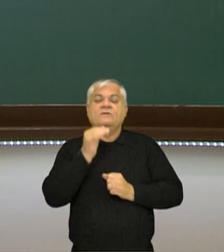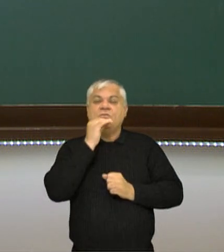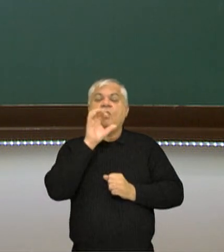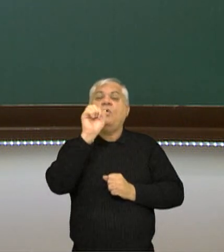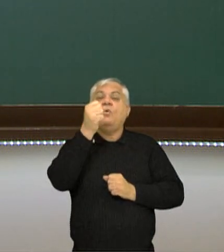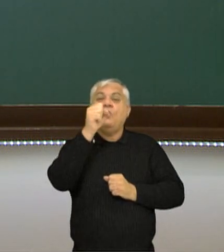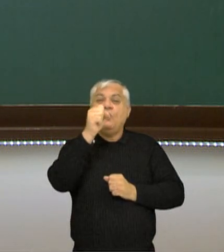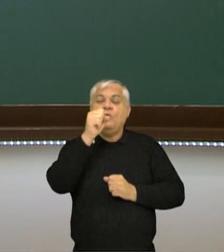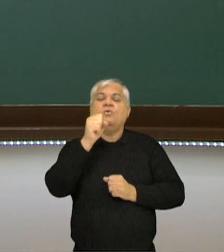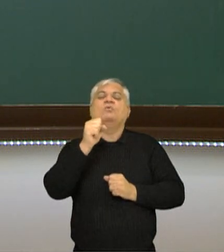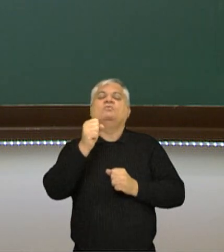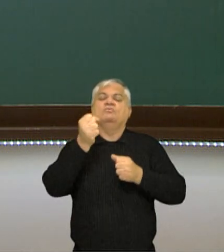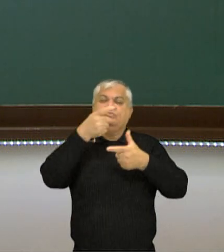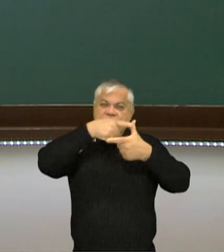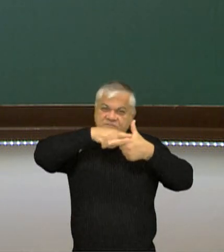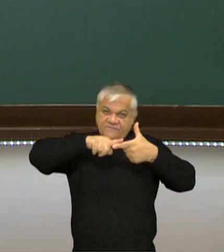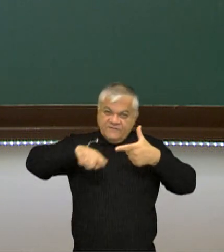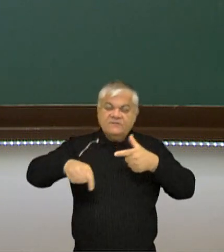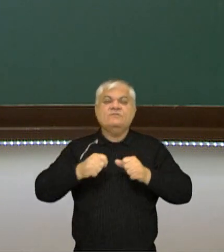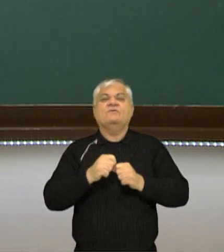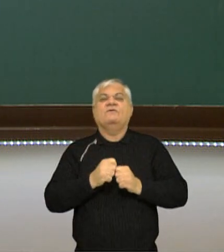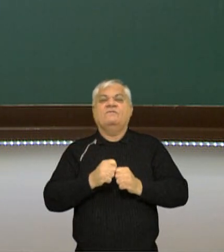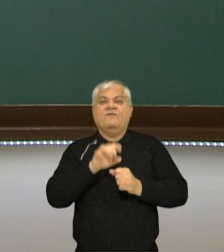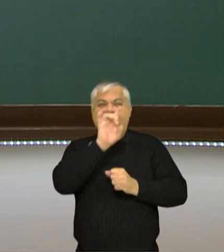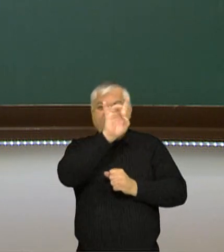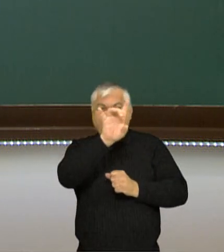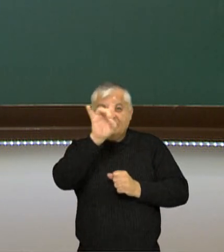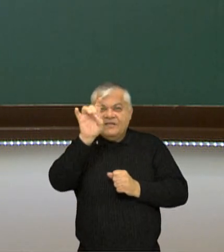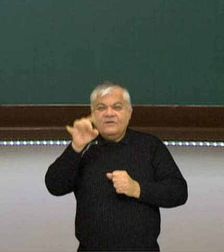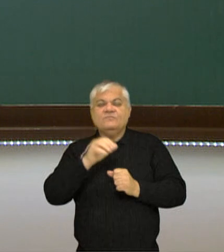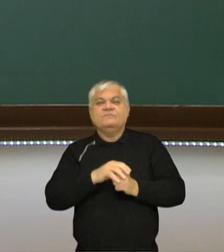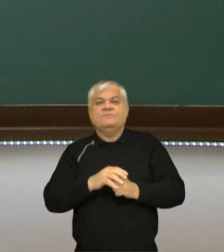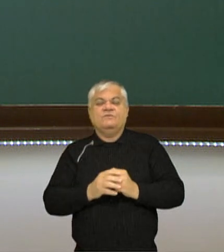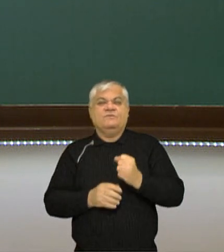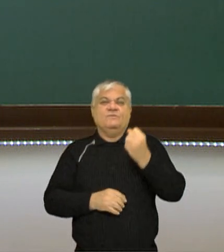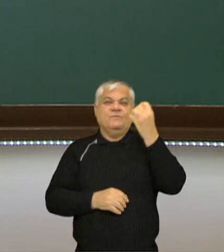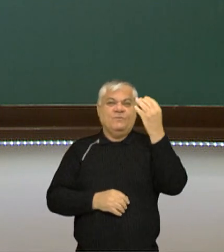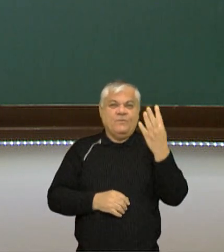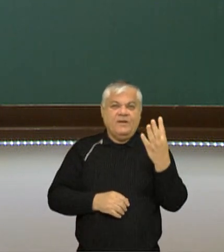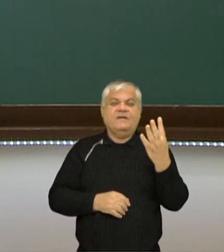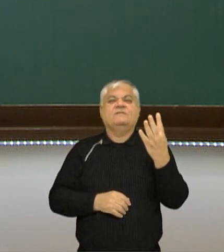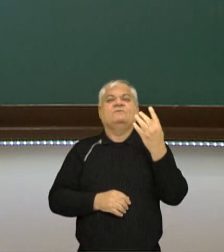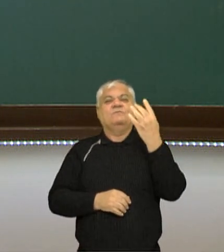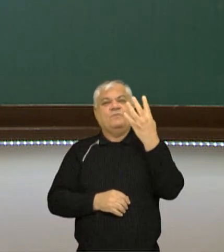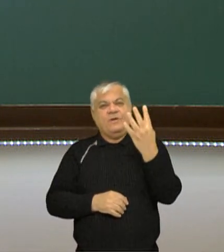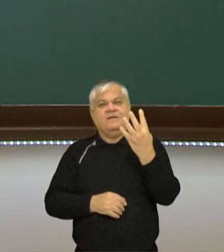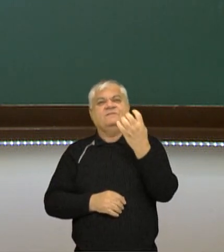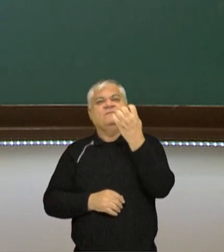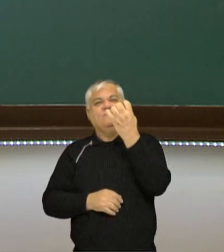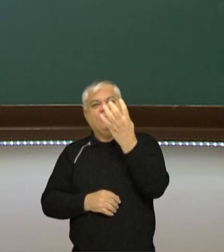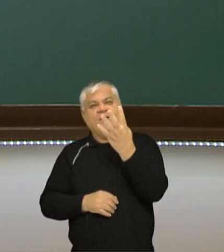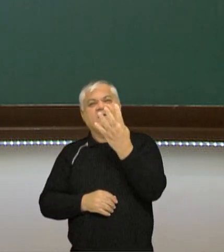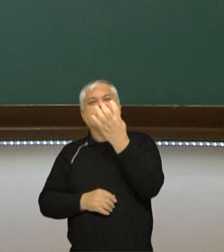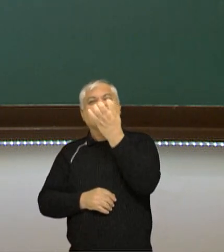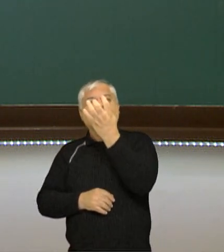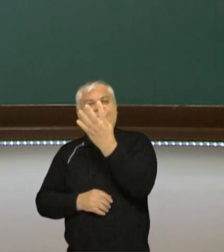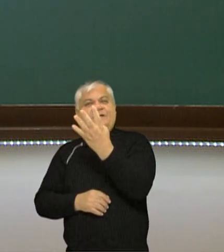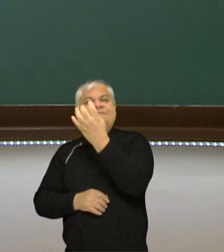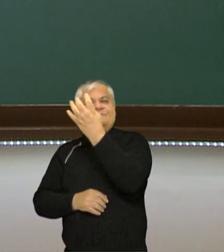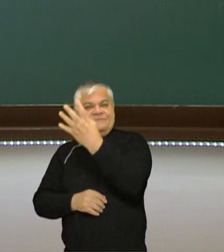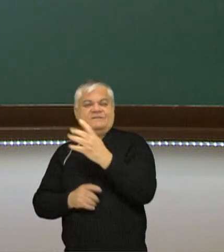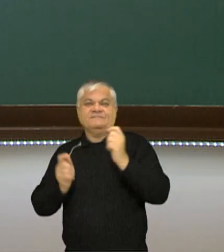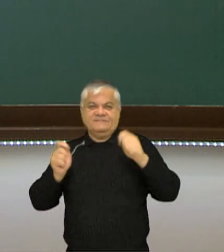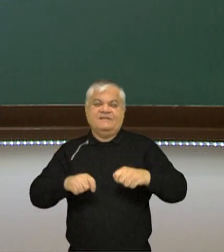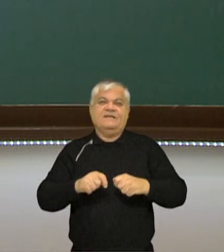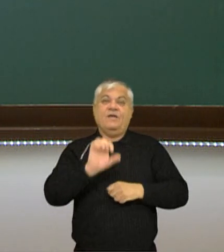divido novamente ao meio. Cada parte dessas de 8 eu divido novamente ao meio. Assim eu tenho as minhas